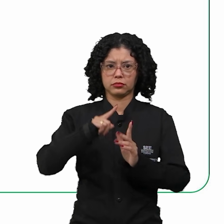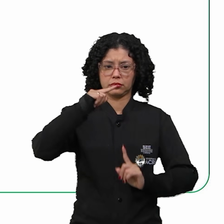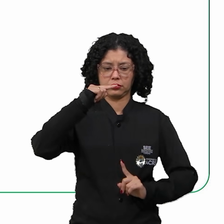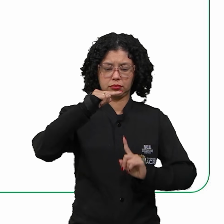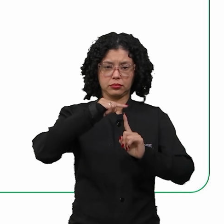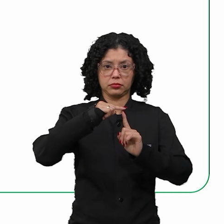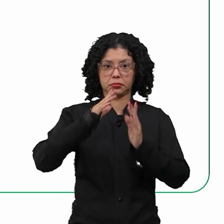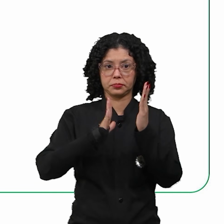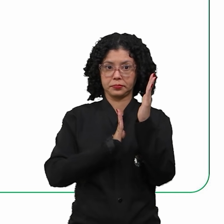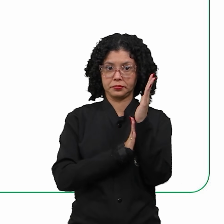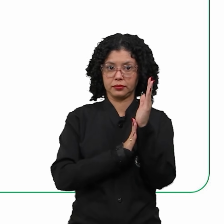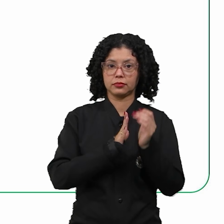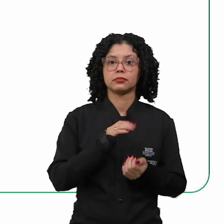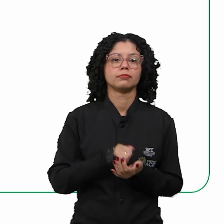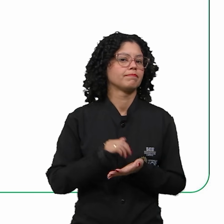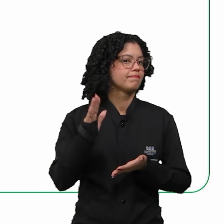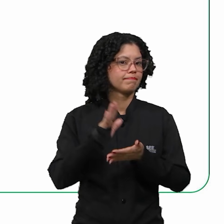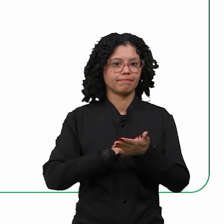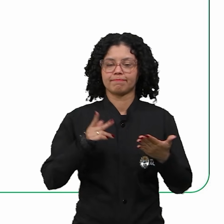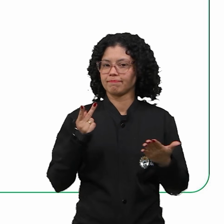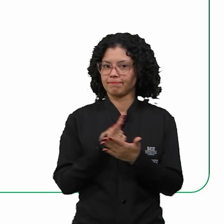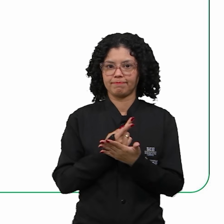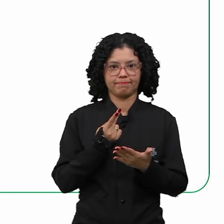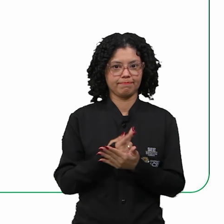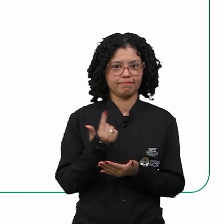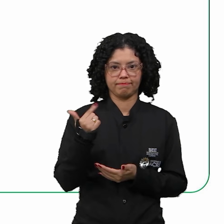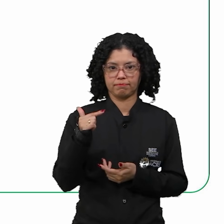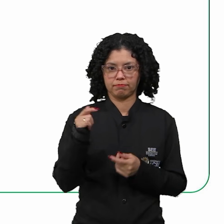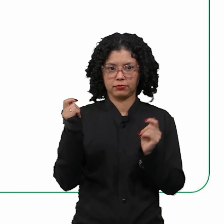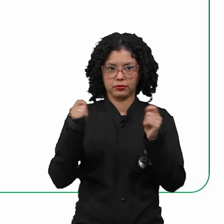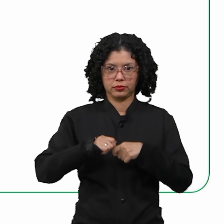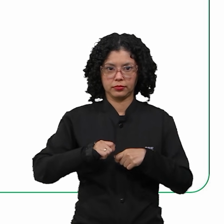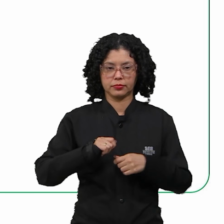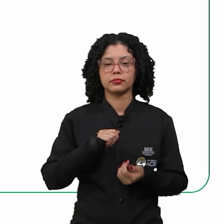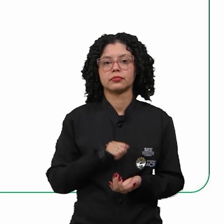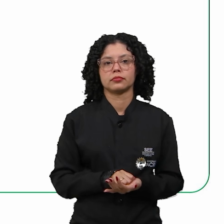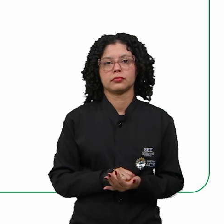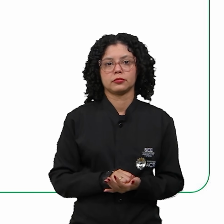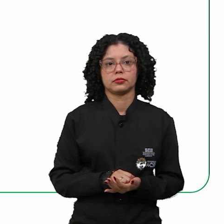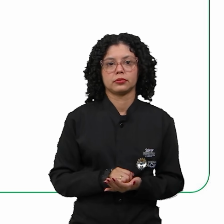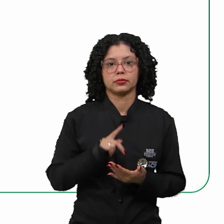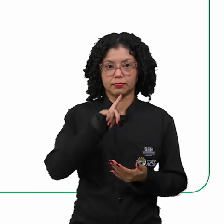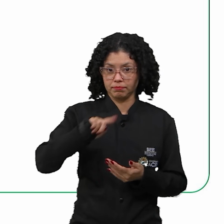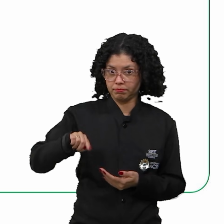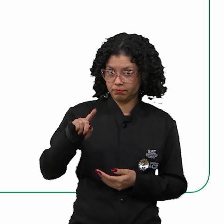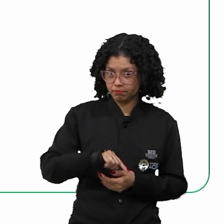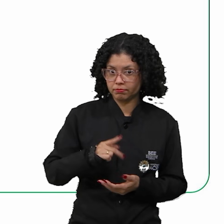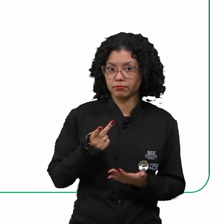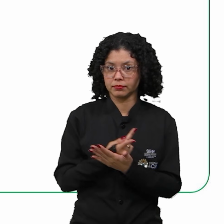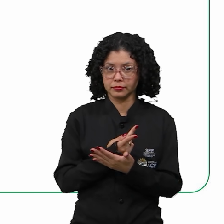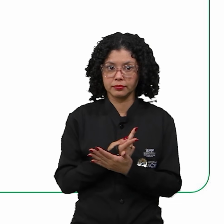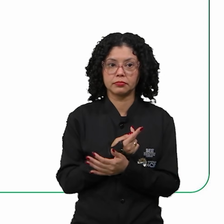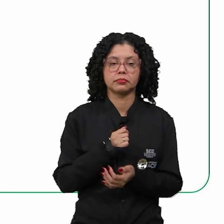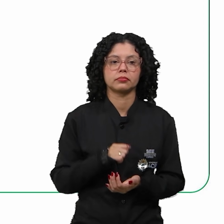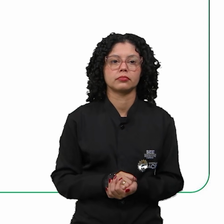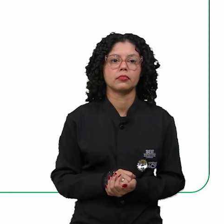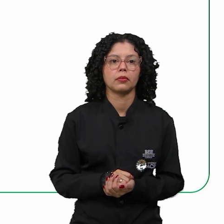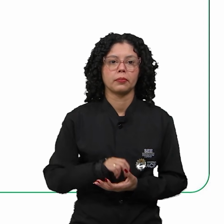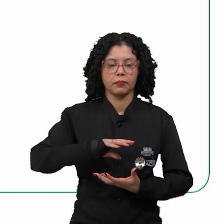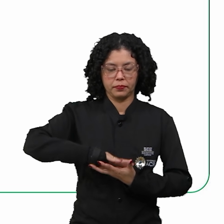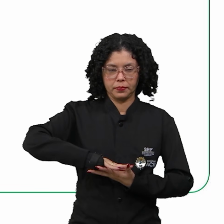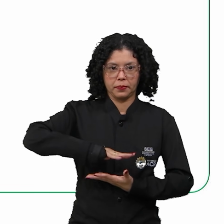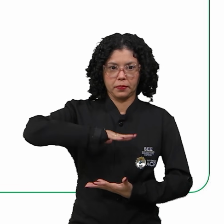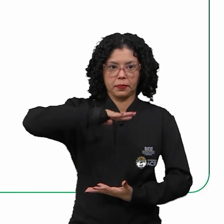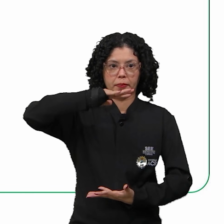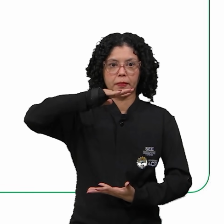arestas e face. Nenhum corpo redondo possui vértices, arestas e face, então cancela. E cilindro porque possui uma